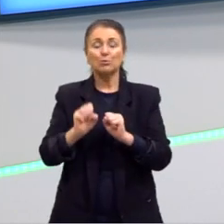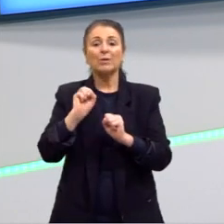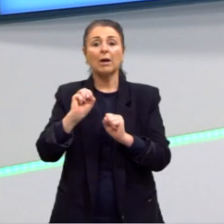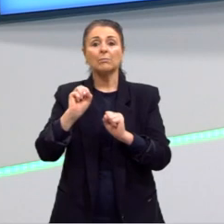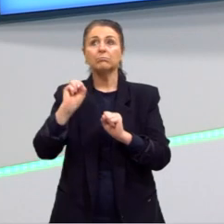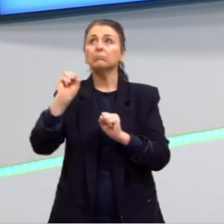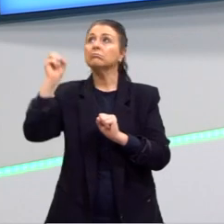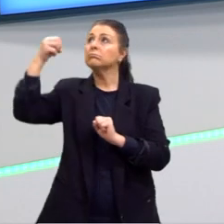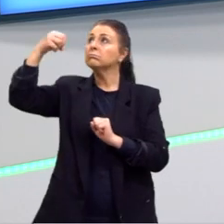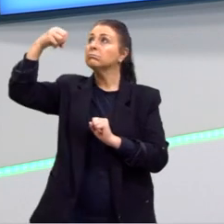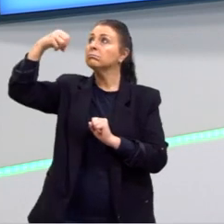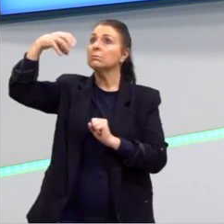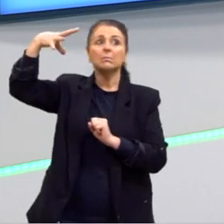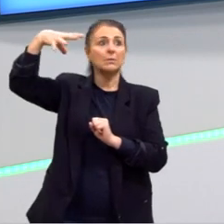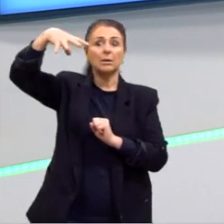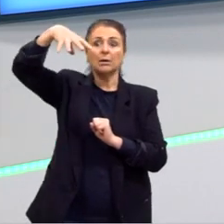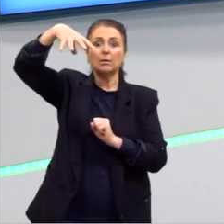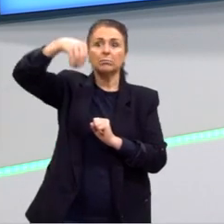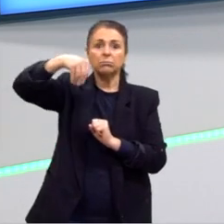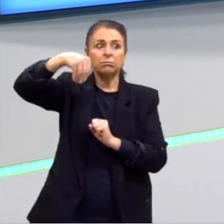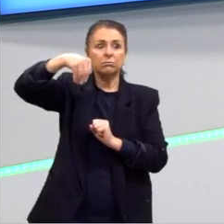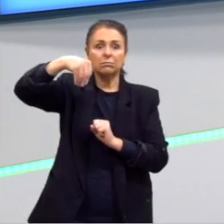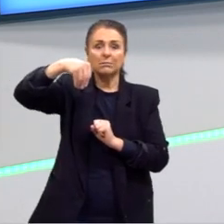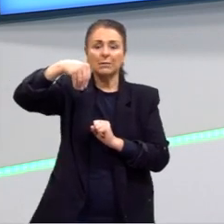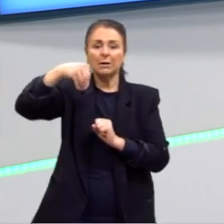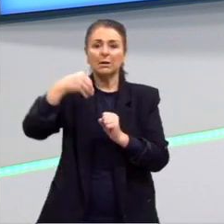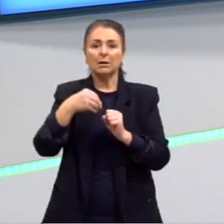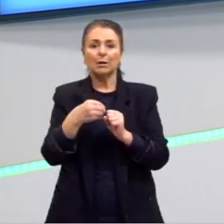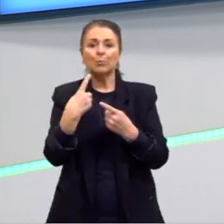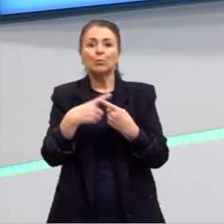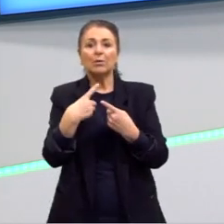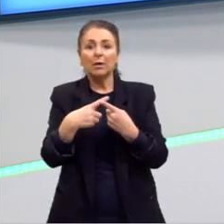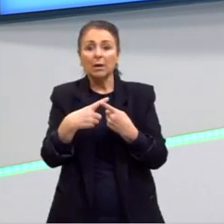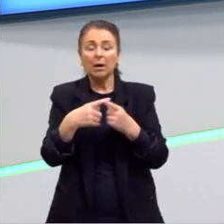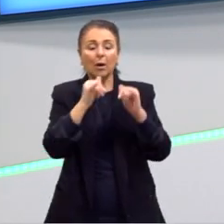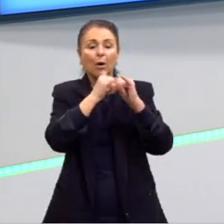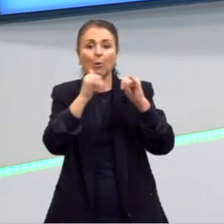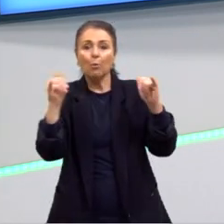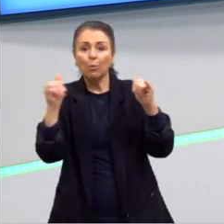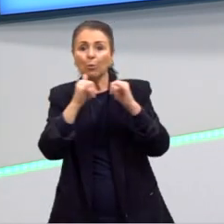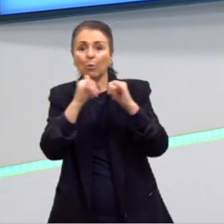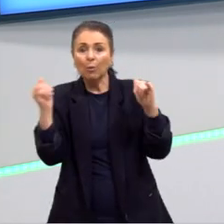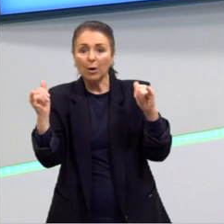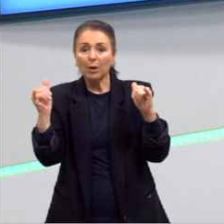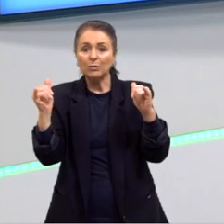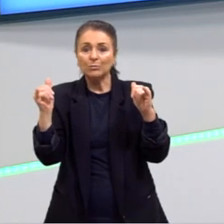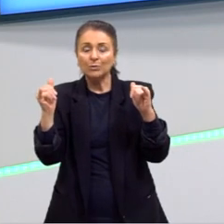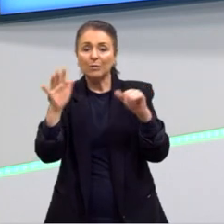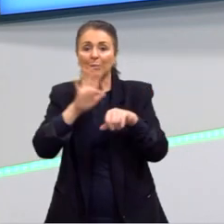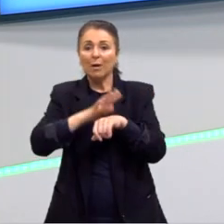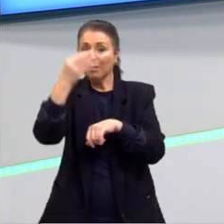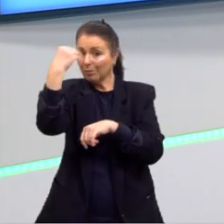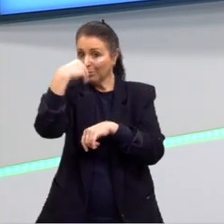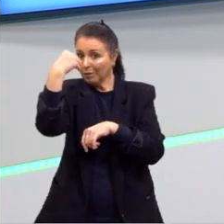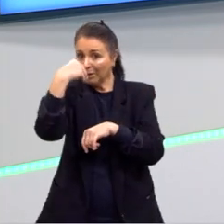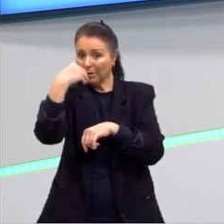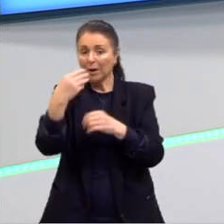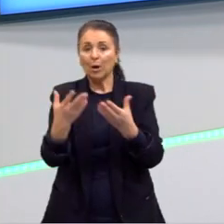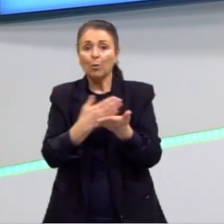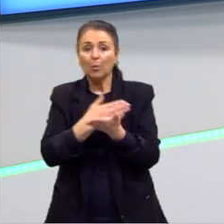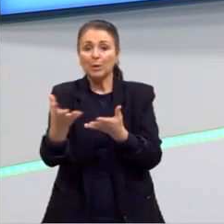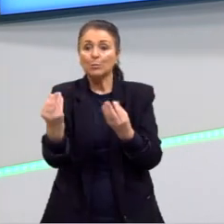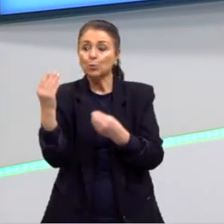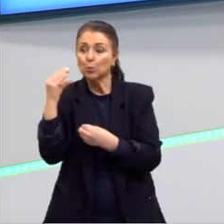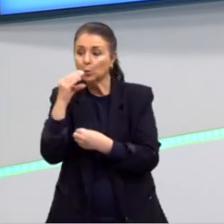que uma queda né que a gente falar caiu o disjuntor né porque ultrapassou a corrente né Ouvi uma aquecimento